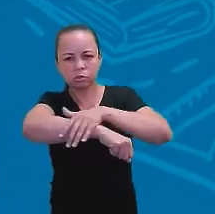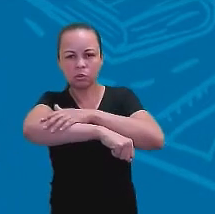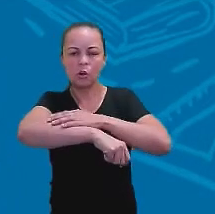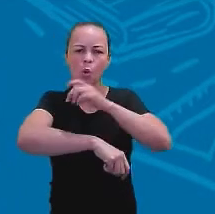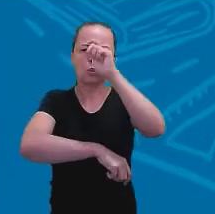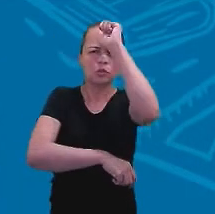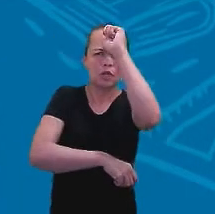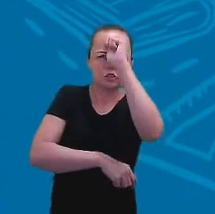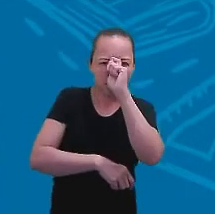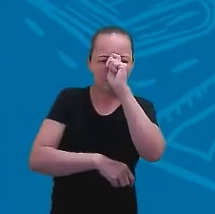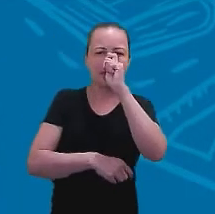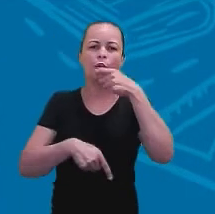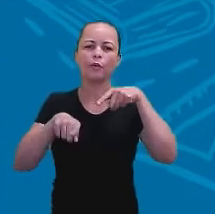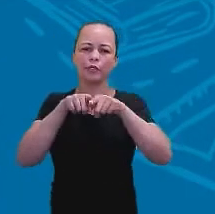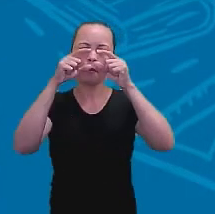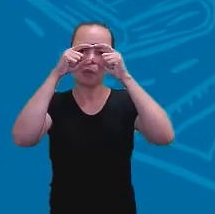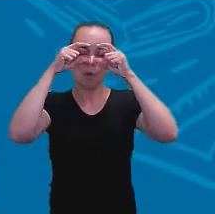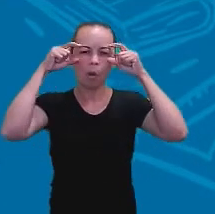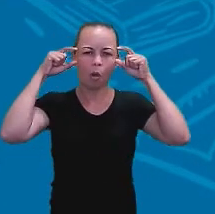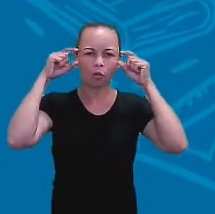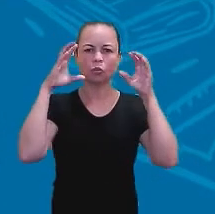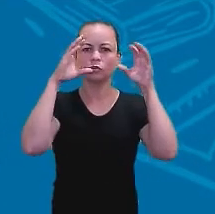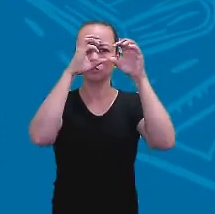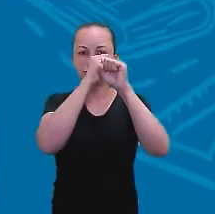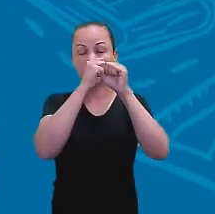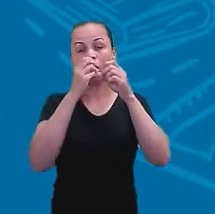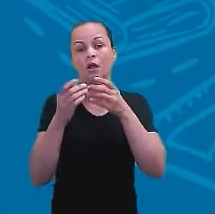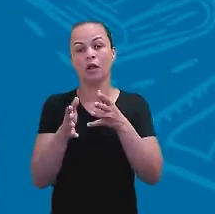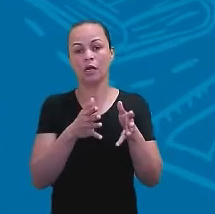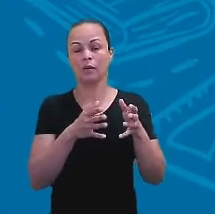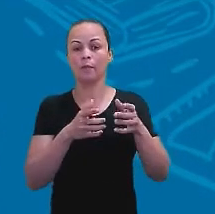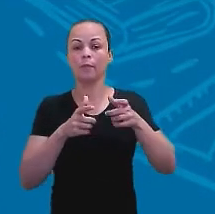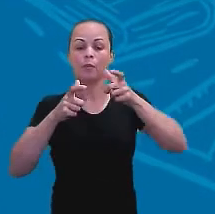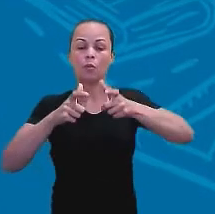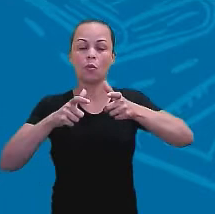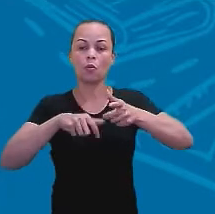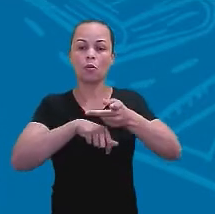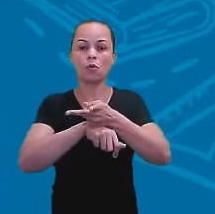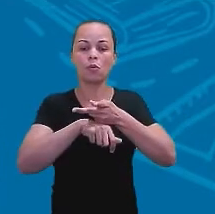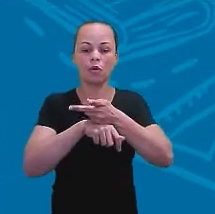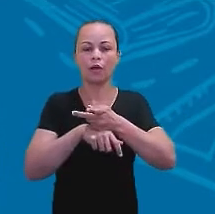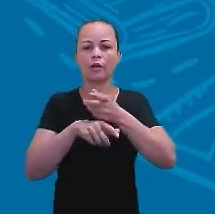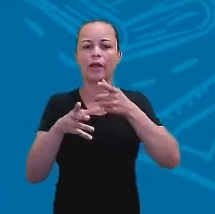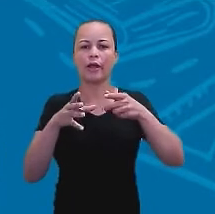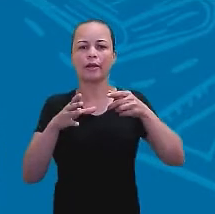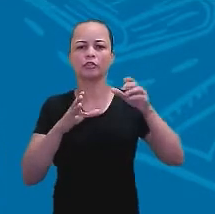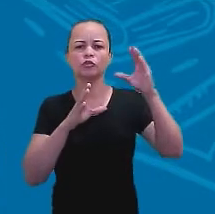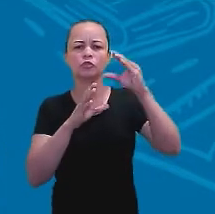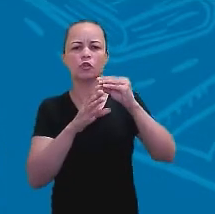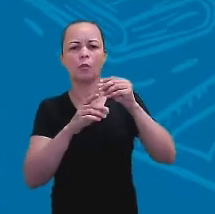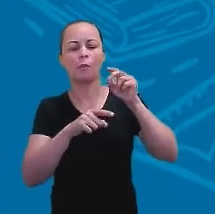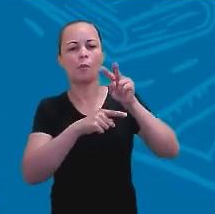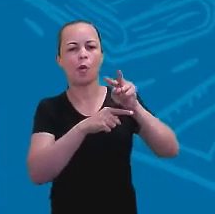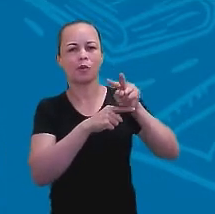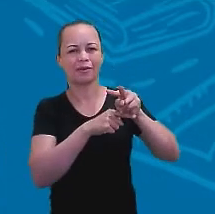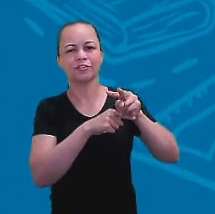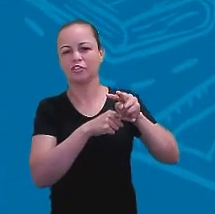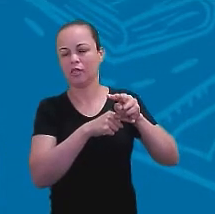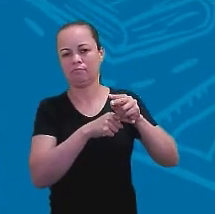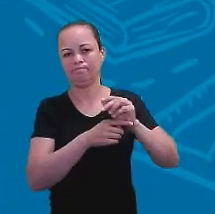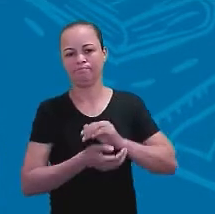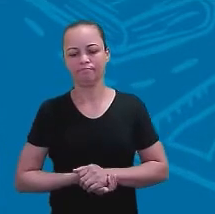e óculos escuros e procurar lugares com sombra para se proteger. Em